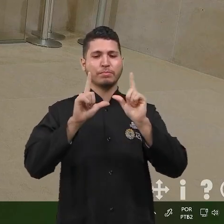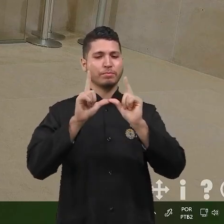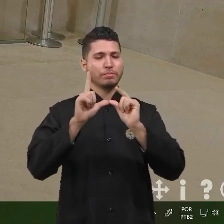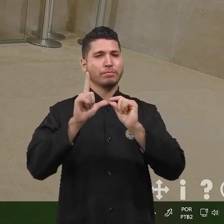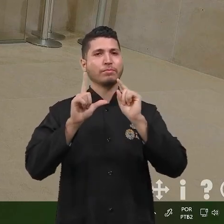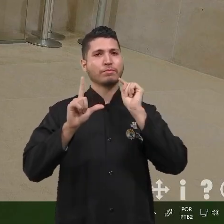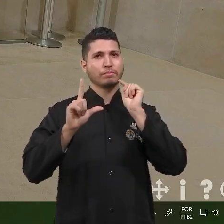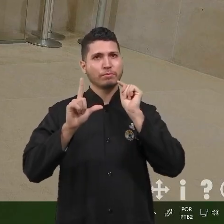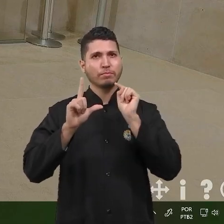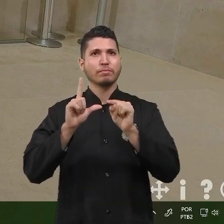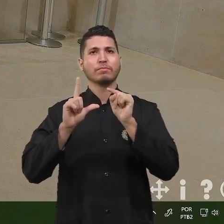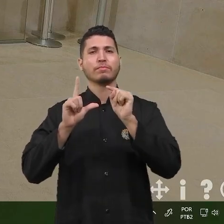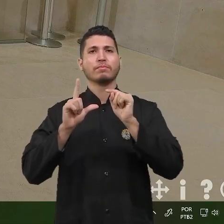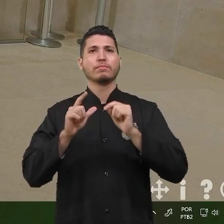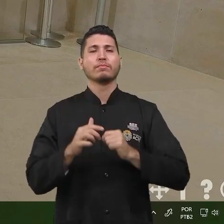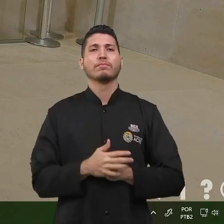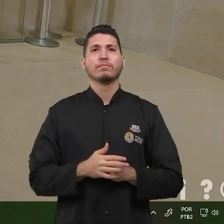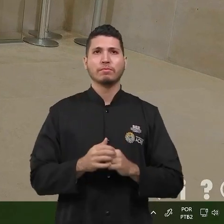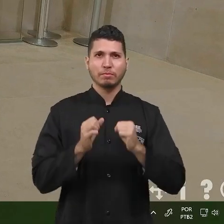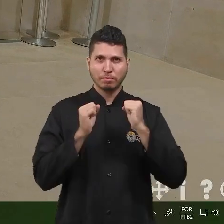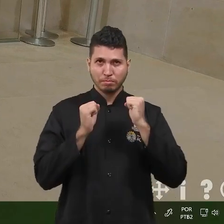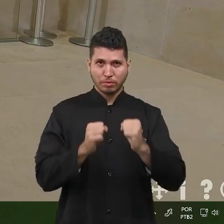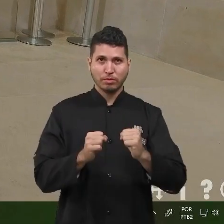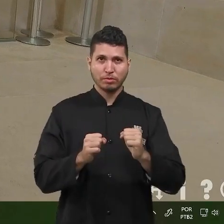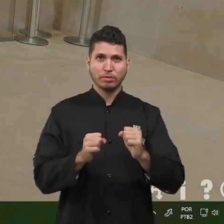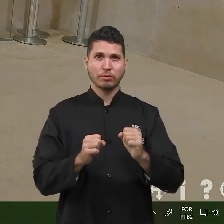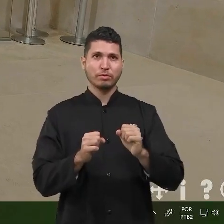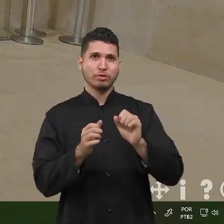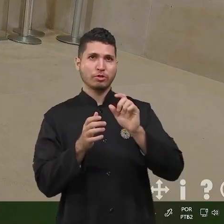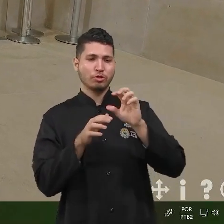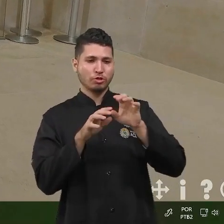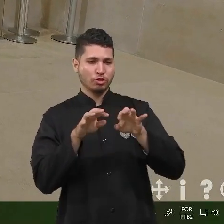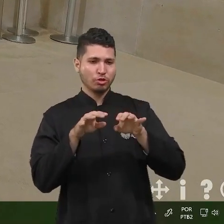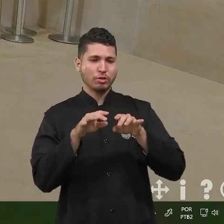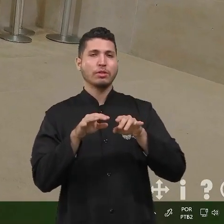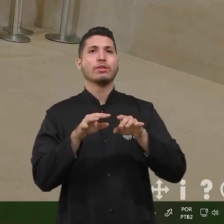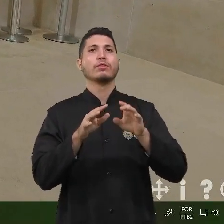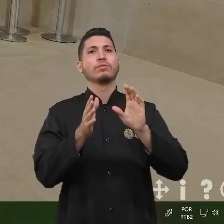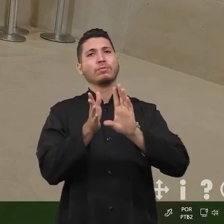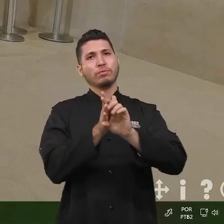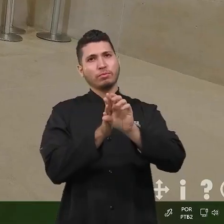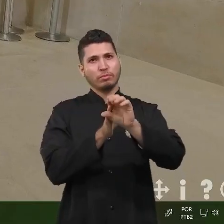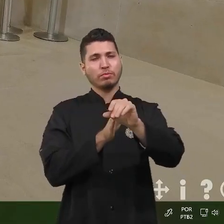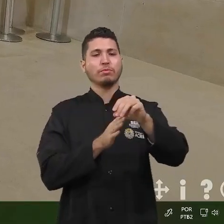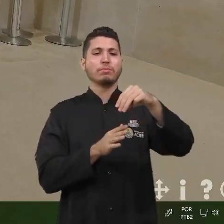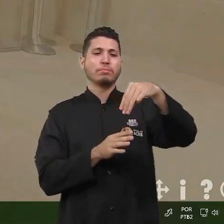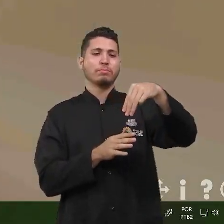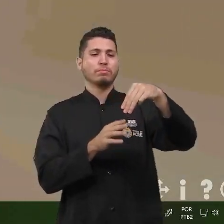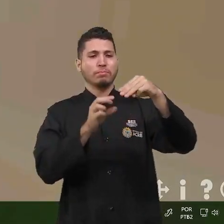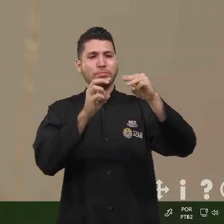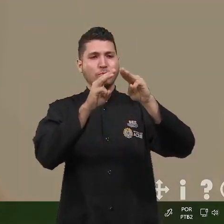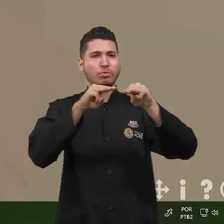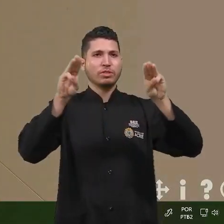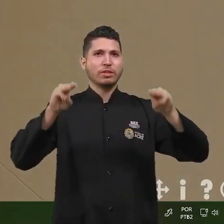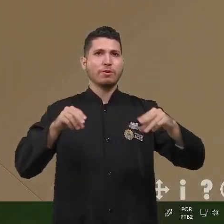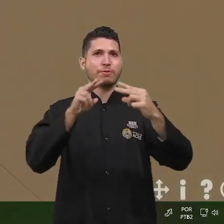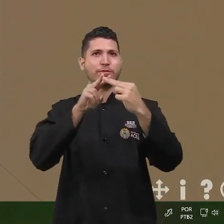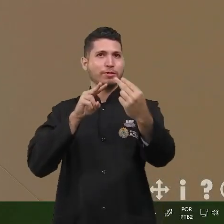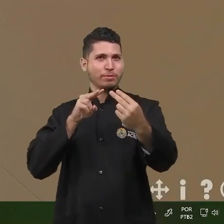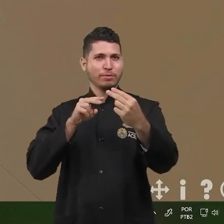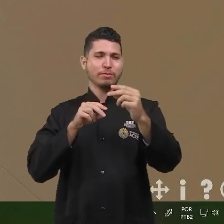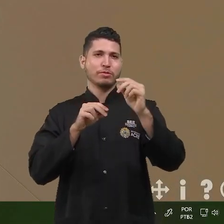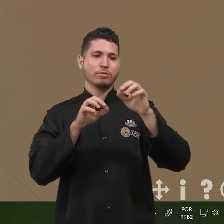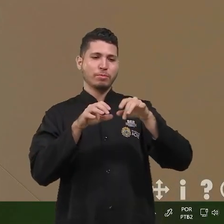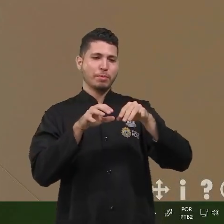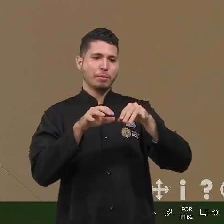pesquisar no Google também, Museu Virtual, vai aparecer uma lista de museus e você pode acessar